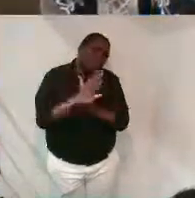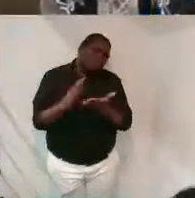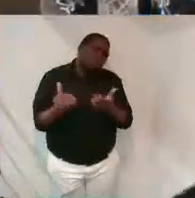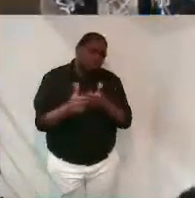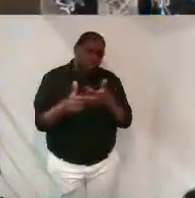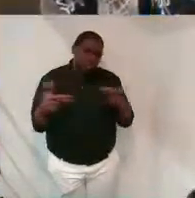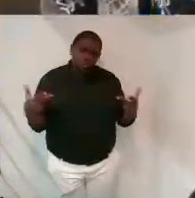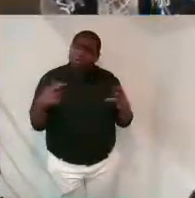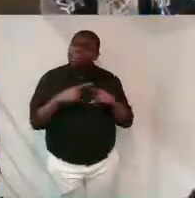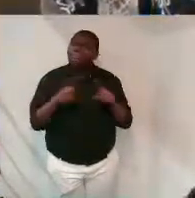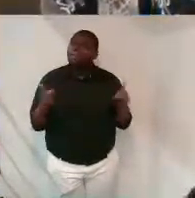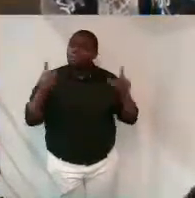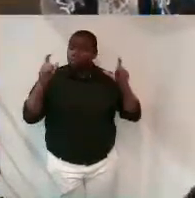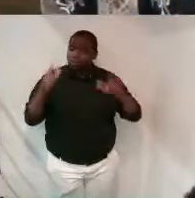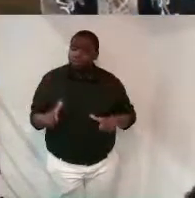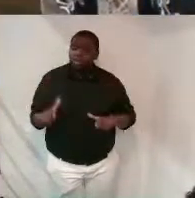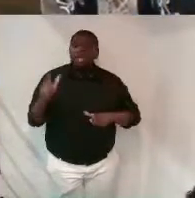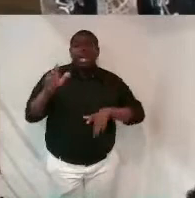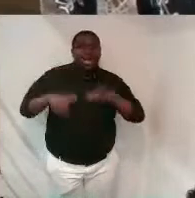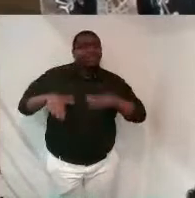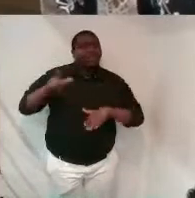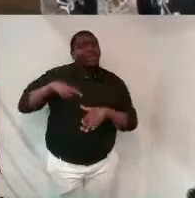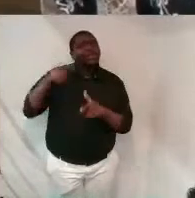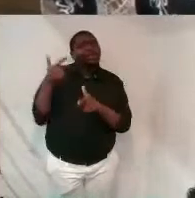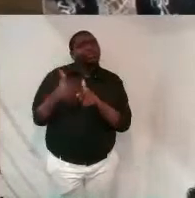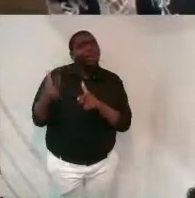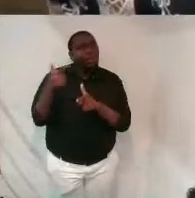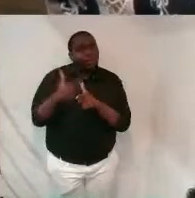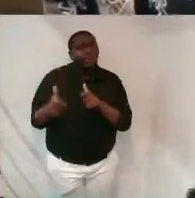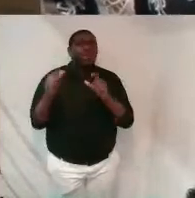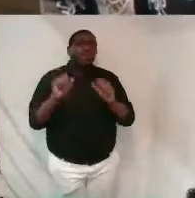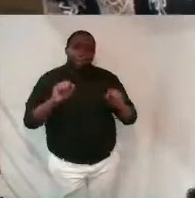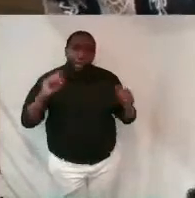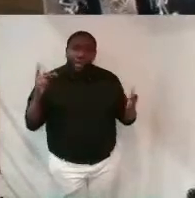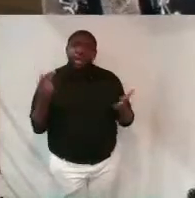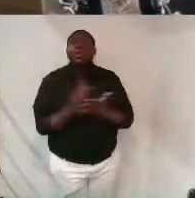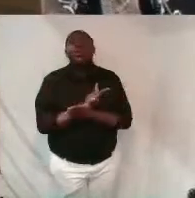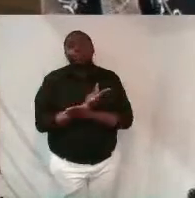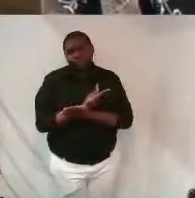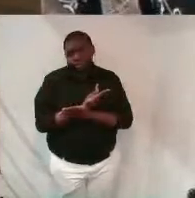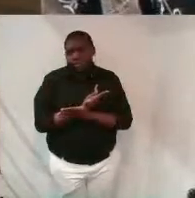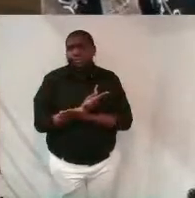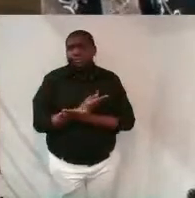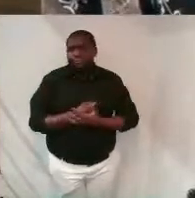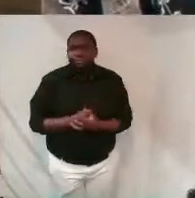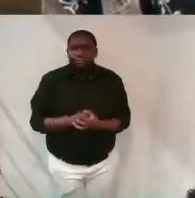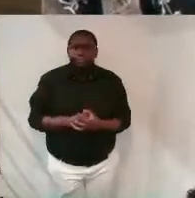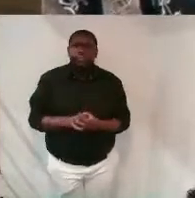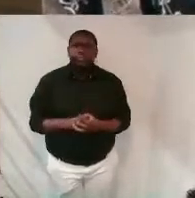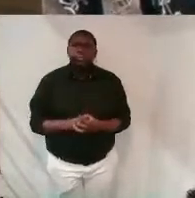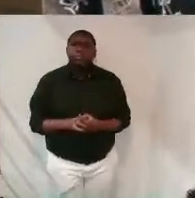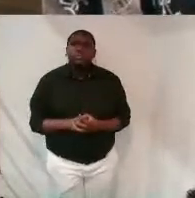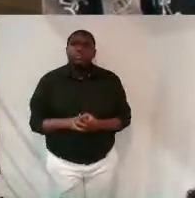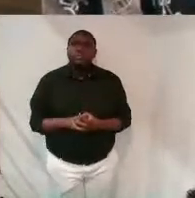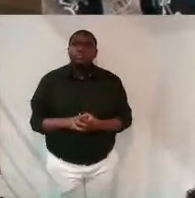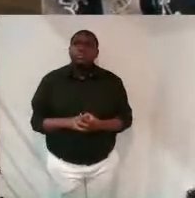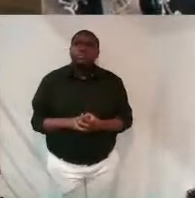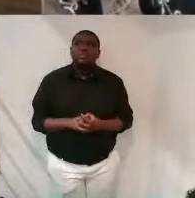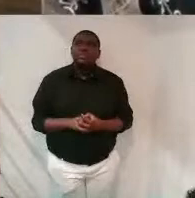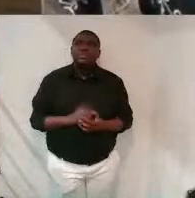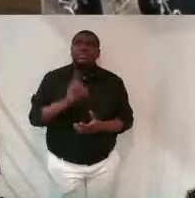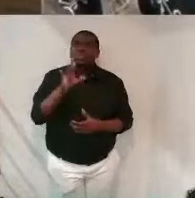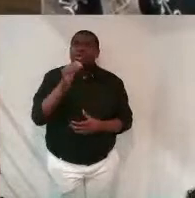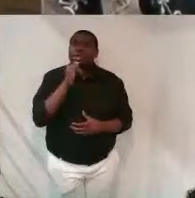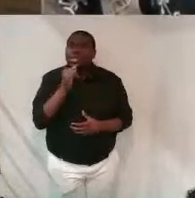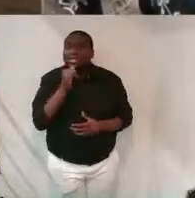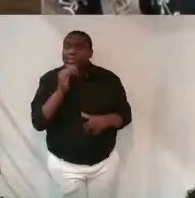um grande laboratório de problemas que podem ocorrer mais adiante, como no sentido de que não basta apenas um encerramento